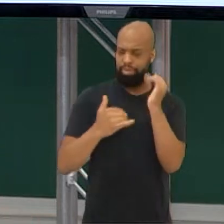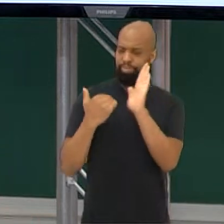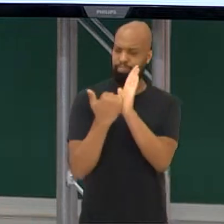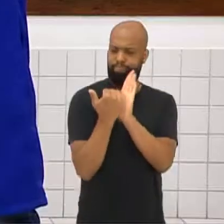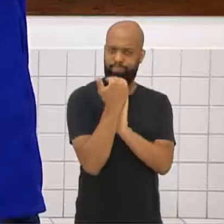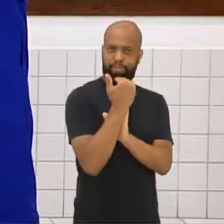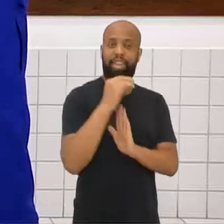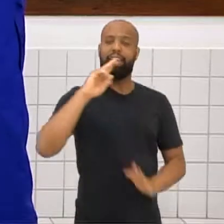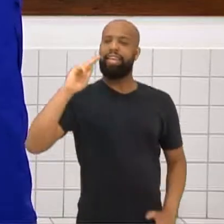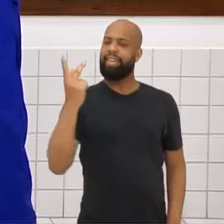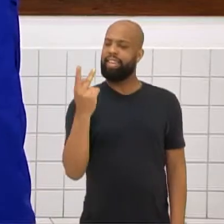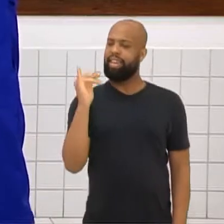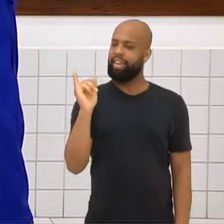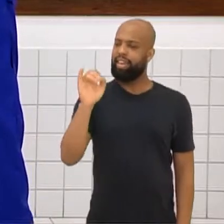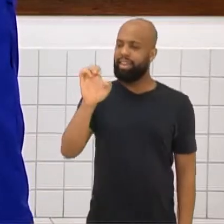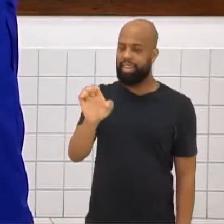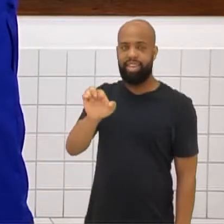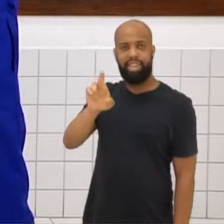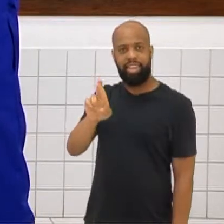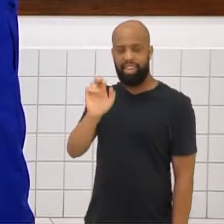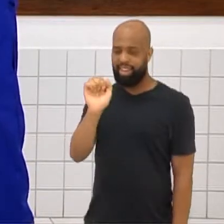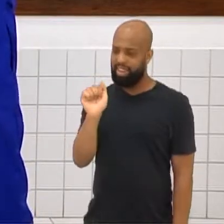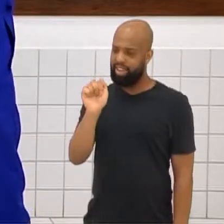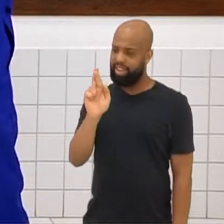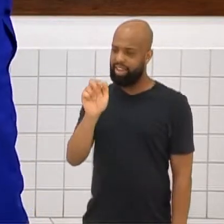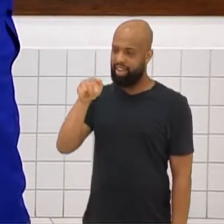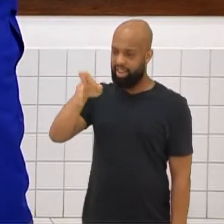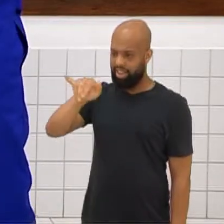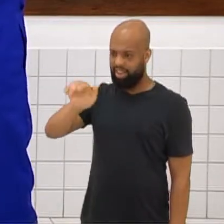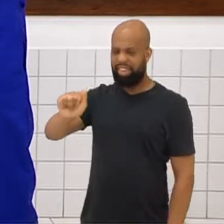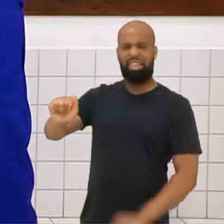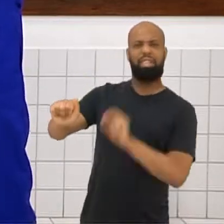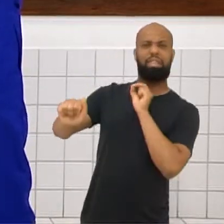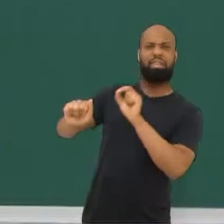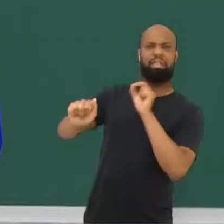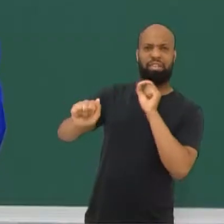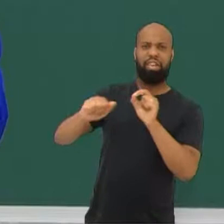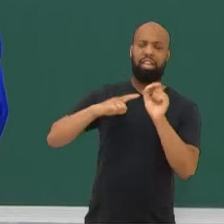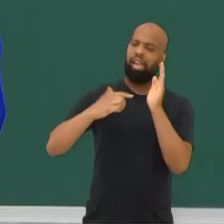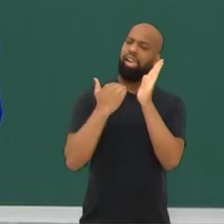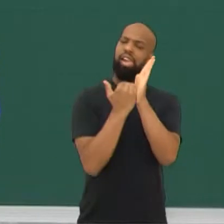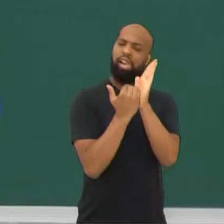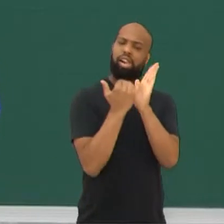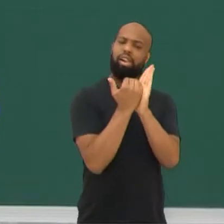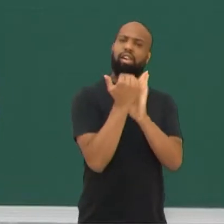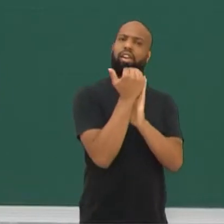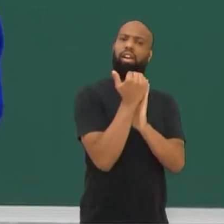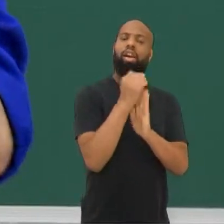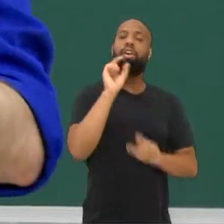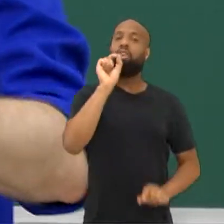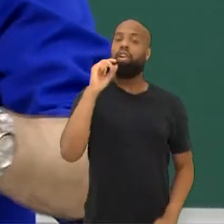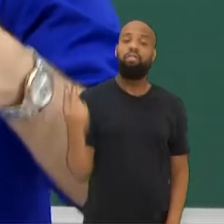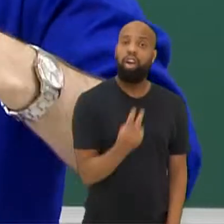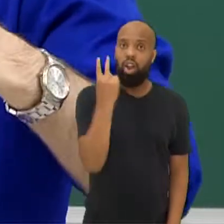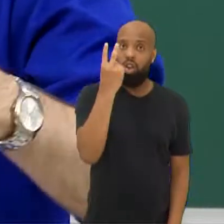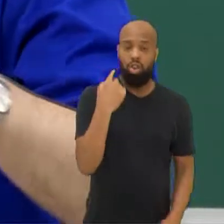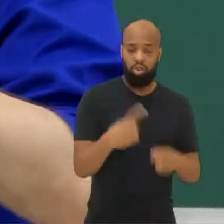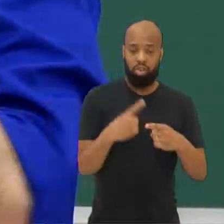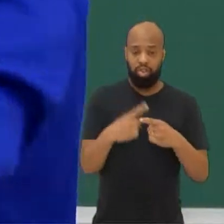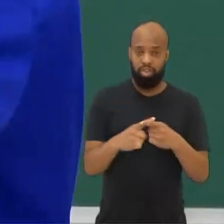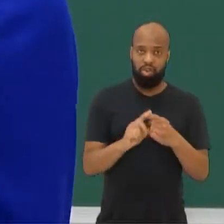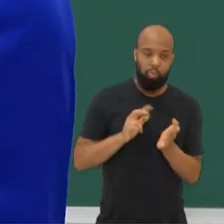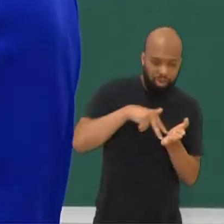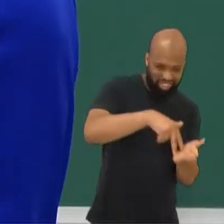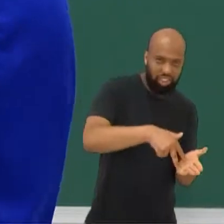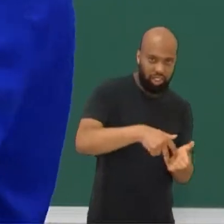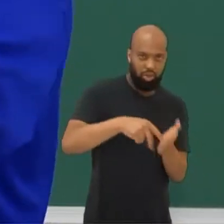Fábio? Hierarquia seria uma escala de valores, né? Como a gente estava conversando até agora há pouco aí. O Comte, ele vai defender que todos nós